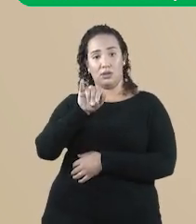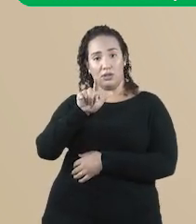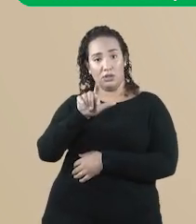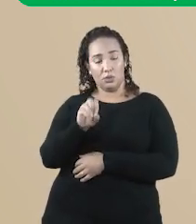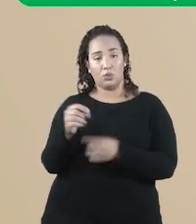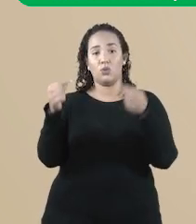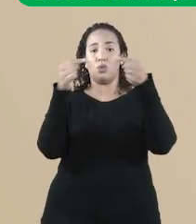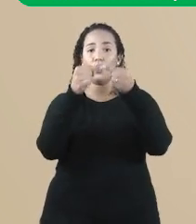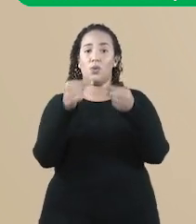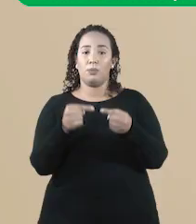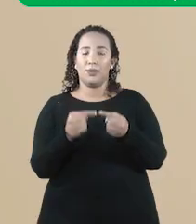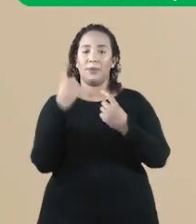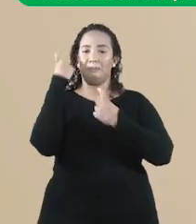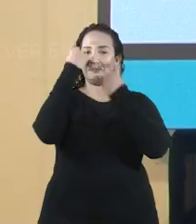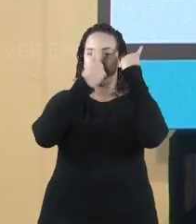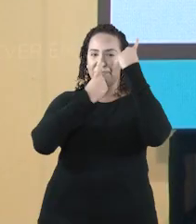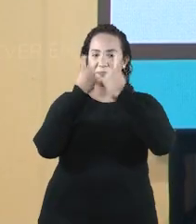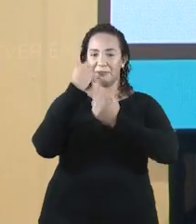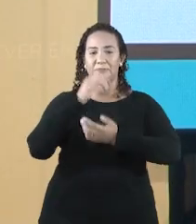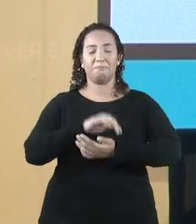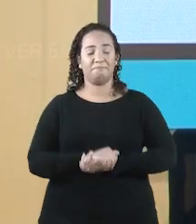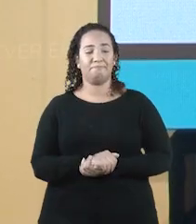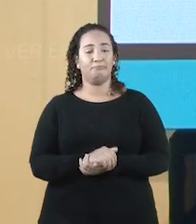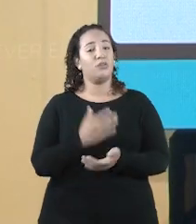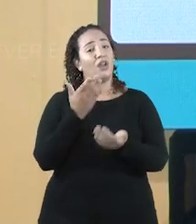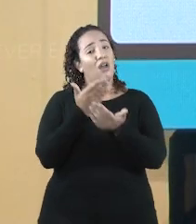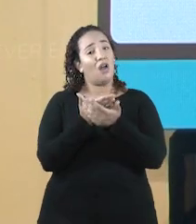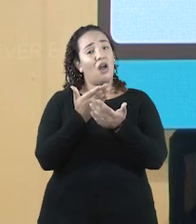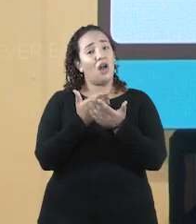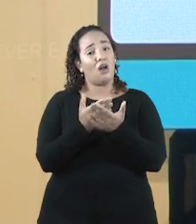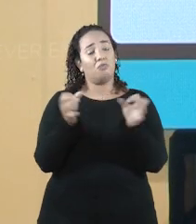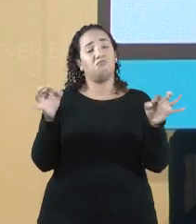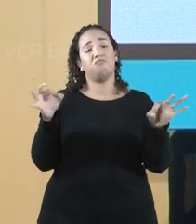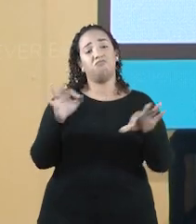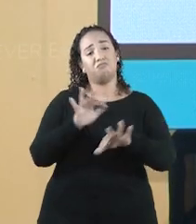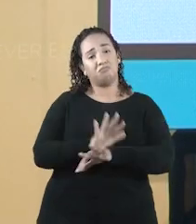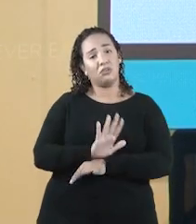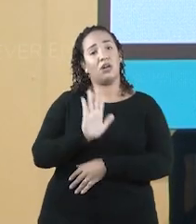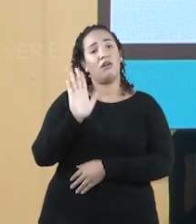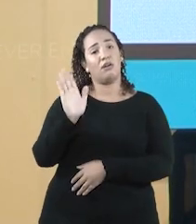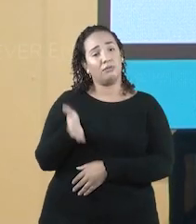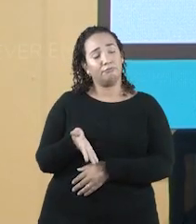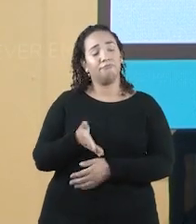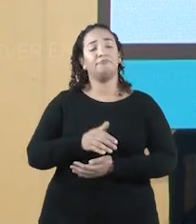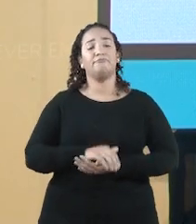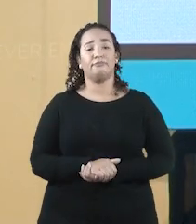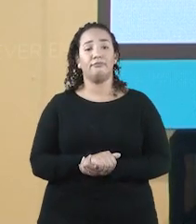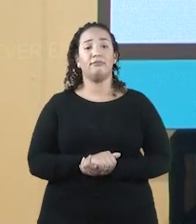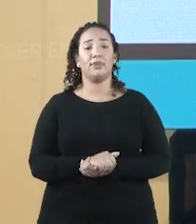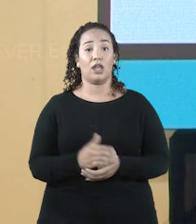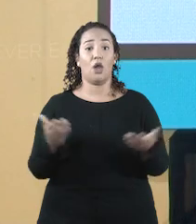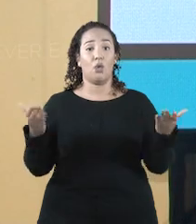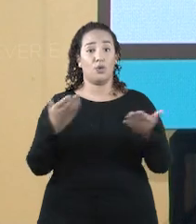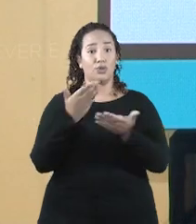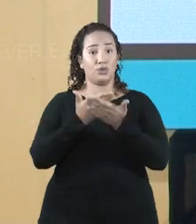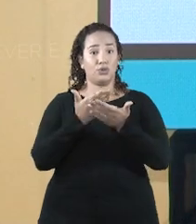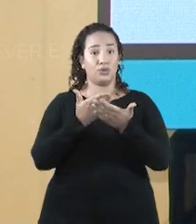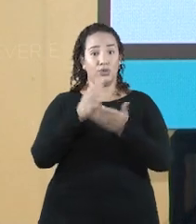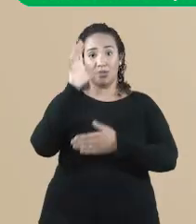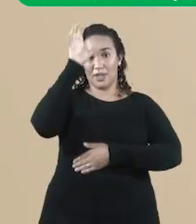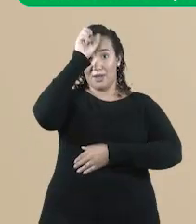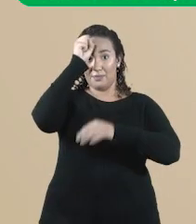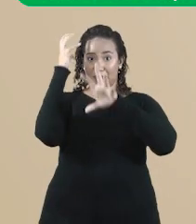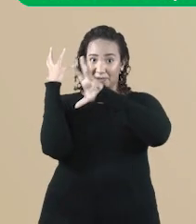pode ser usada é preocupação. Bom, nossa aula está chegando ao fim e hoje aprendemos sobre verbete. Vamos